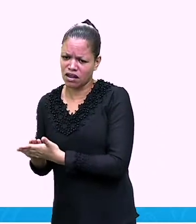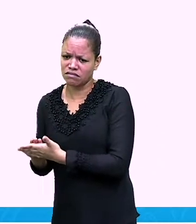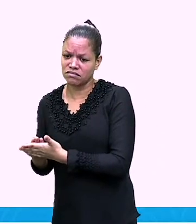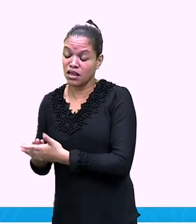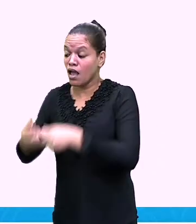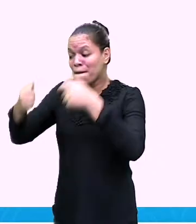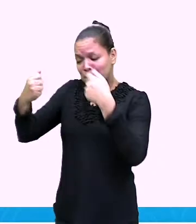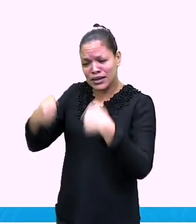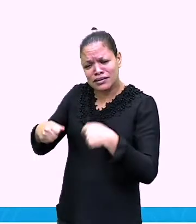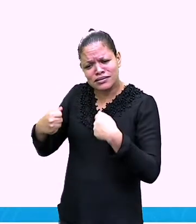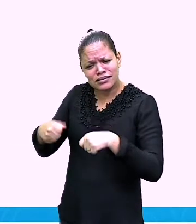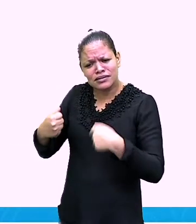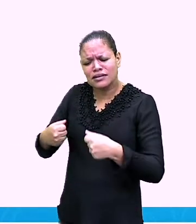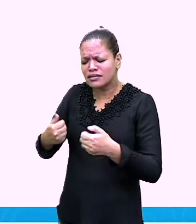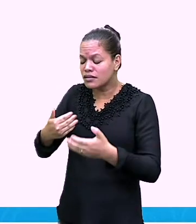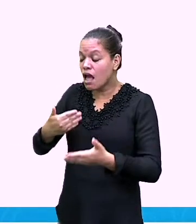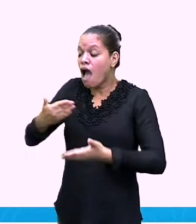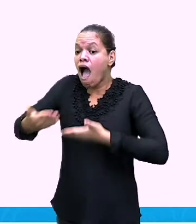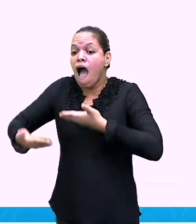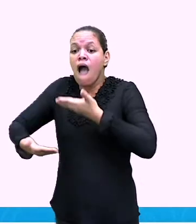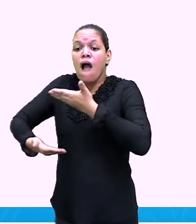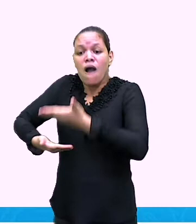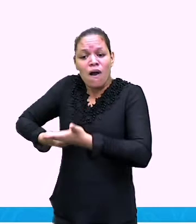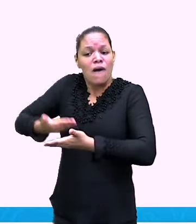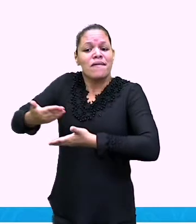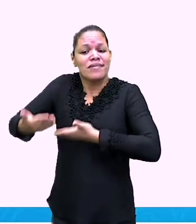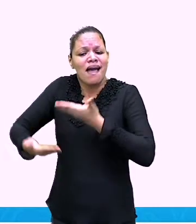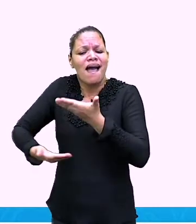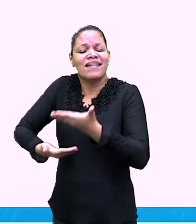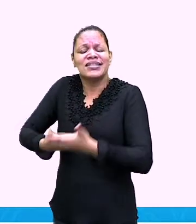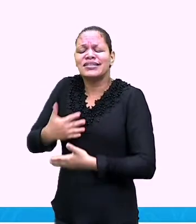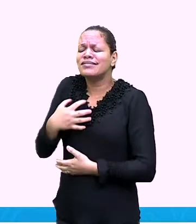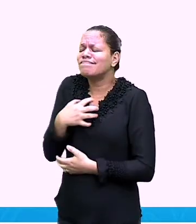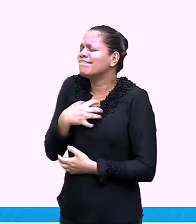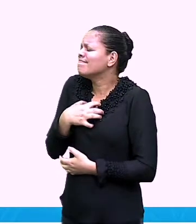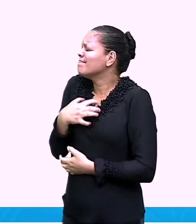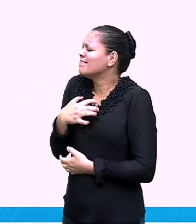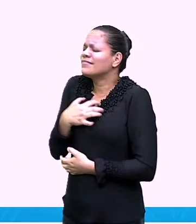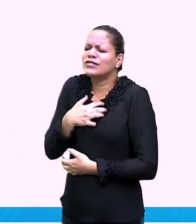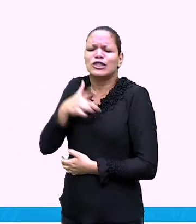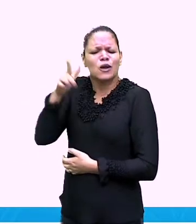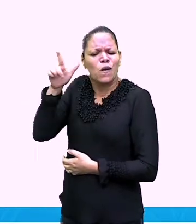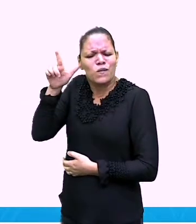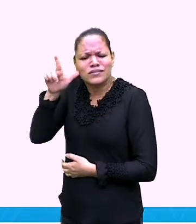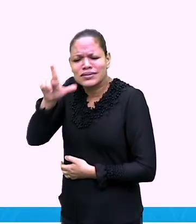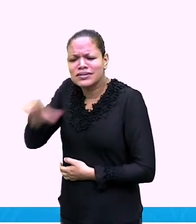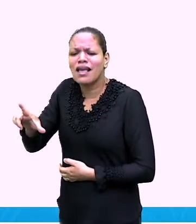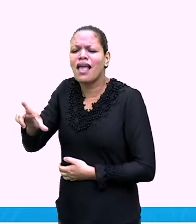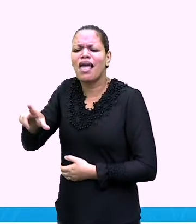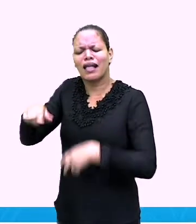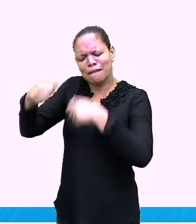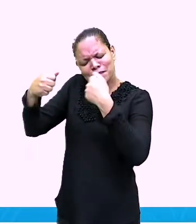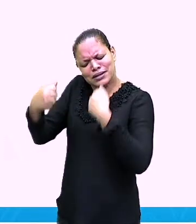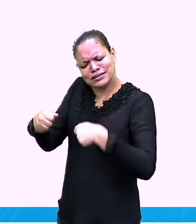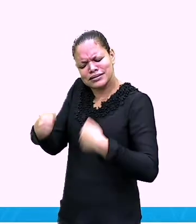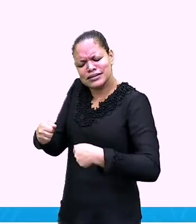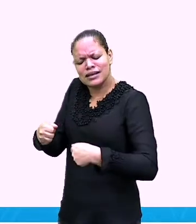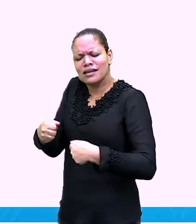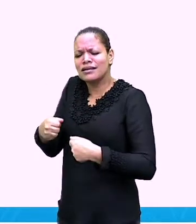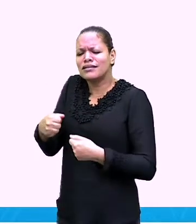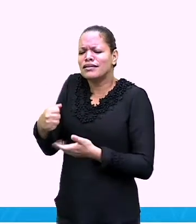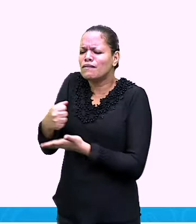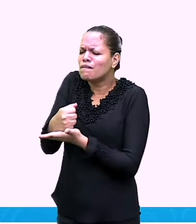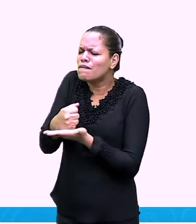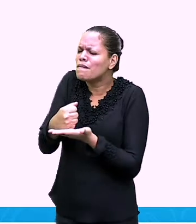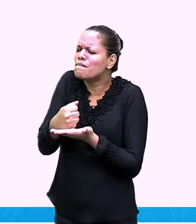a sentir que são capazes e, para isso, nada melhor do que o apoio, amizade,